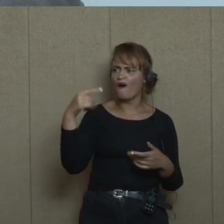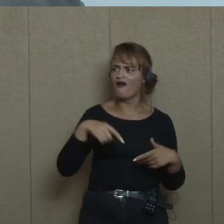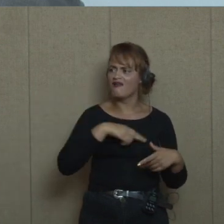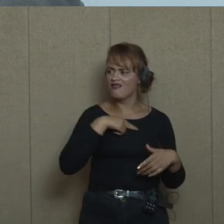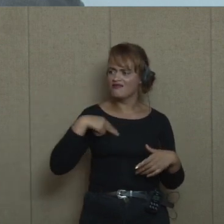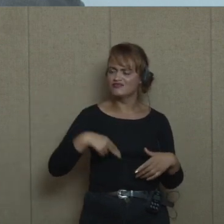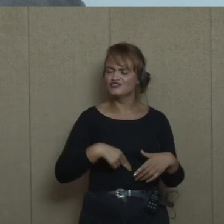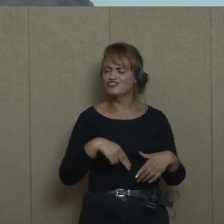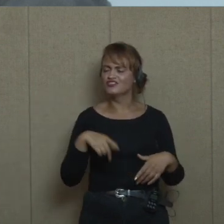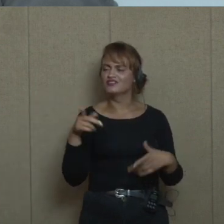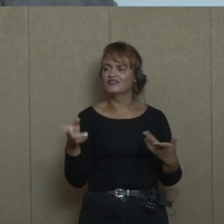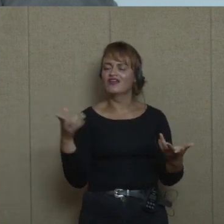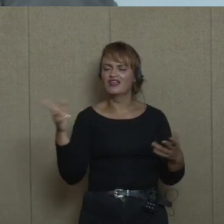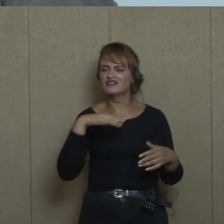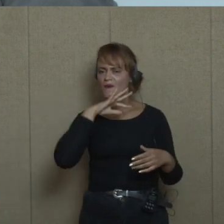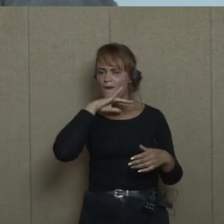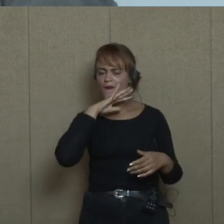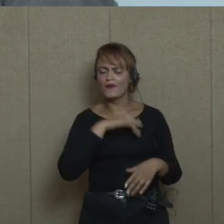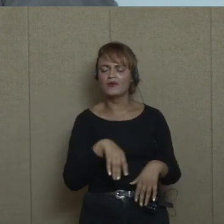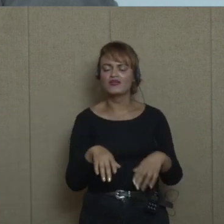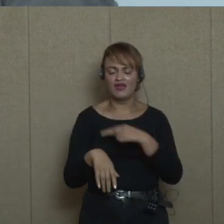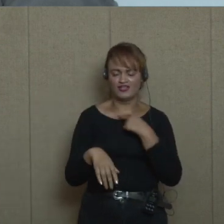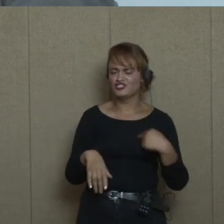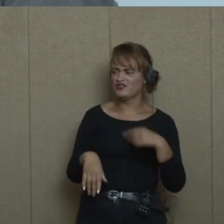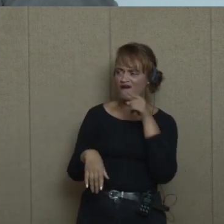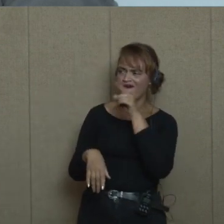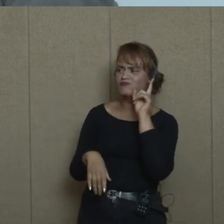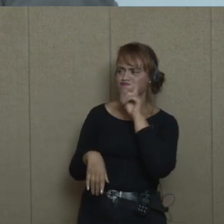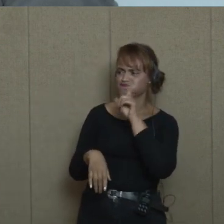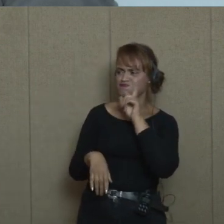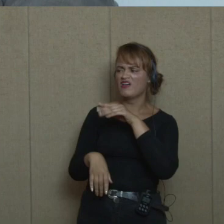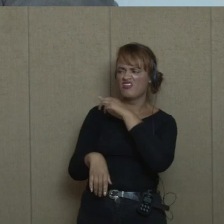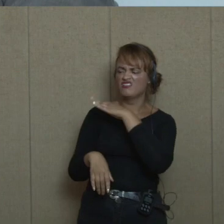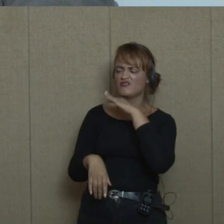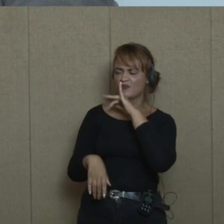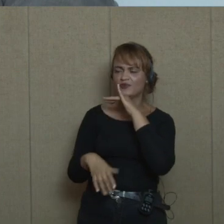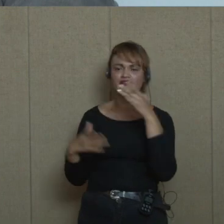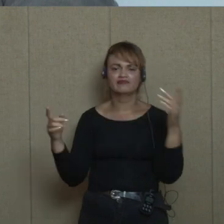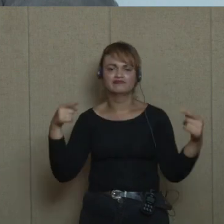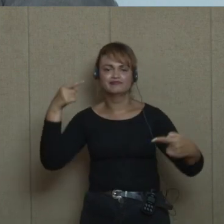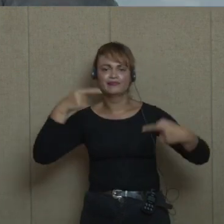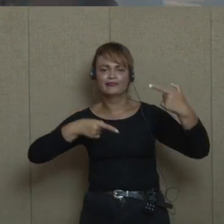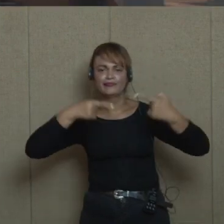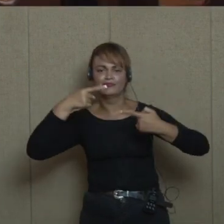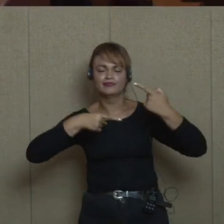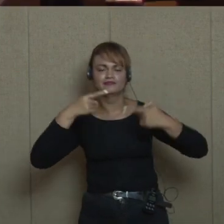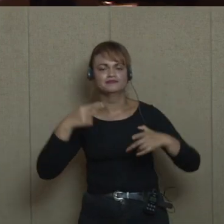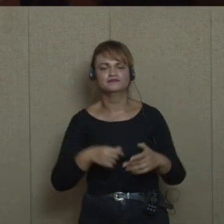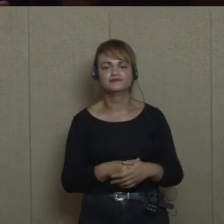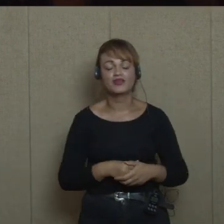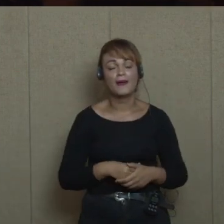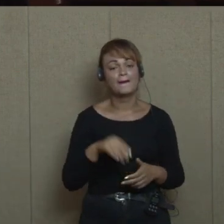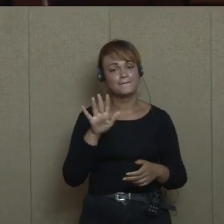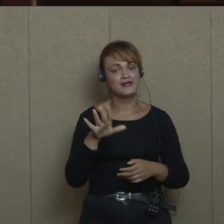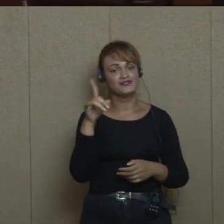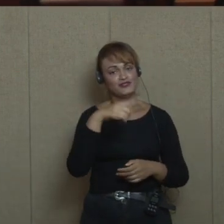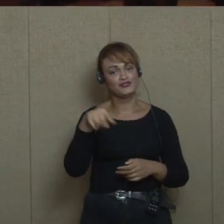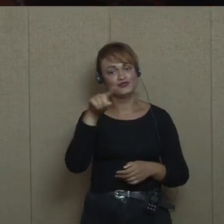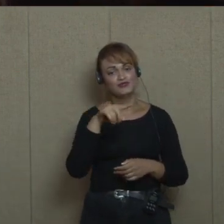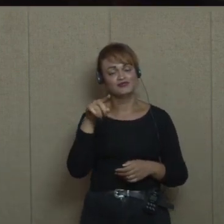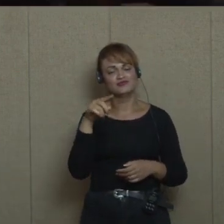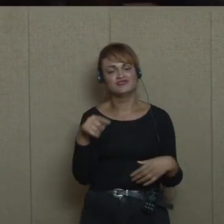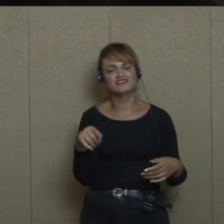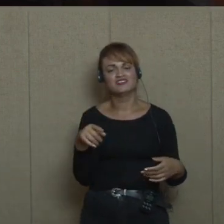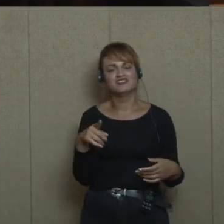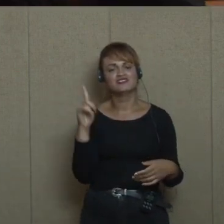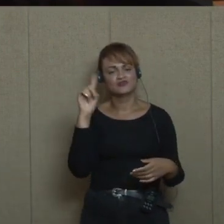eles estão ruins. A China está dizendo, olha para eles também são ruins. Enfim, we matter. Mas nós importamos, nós